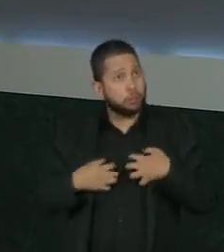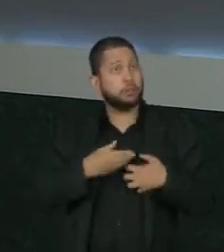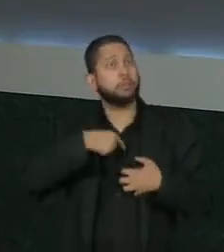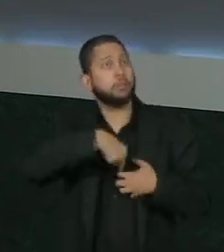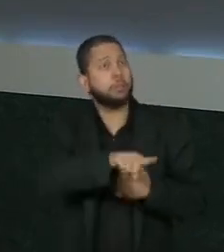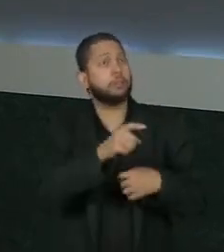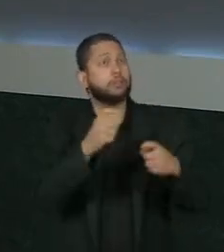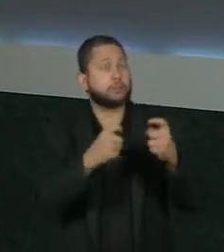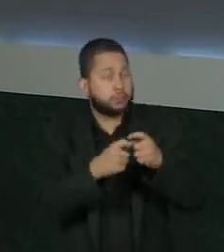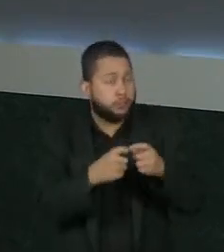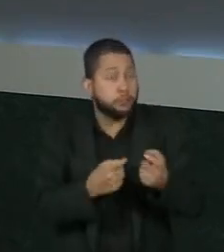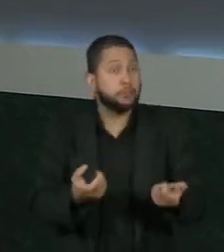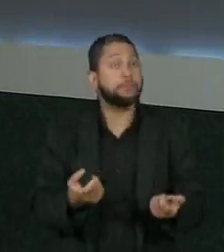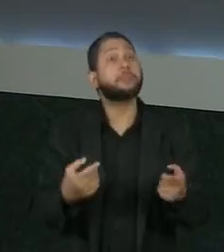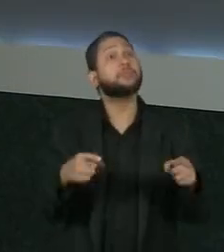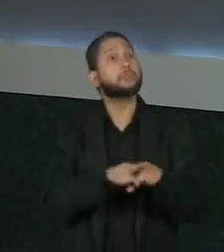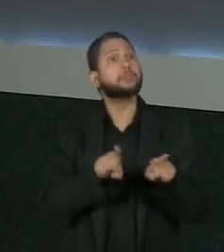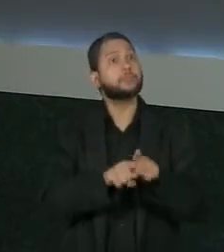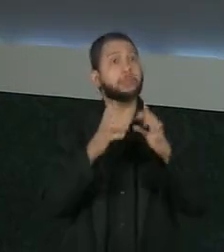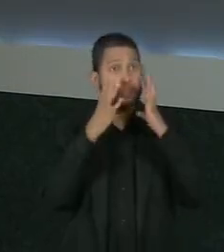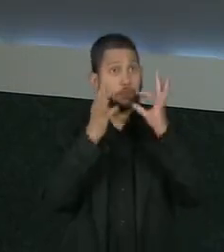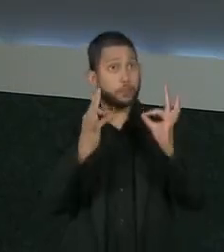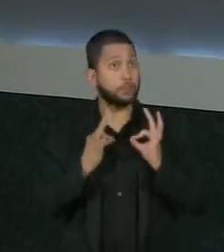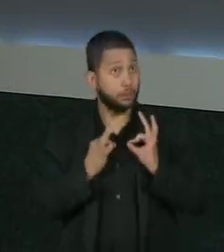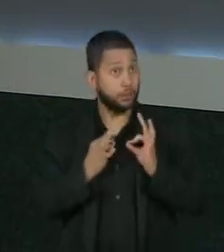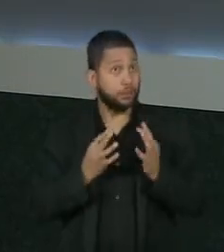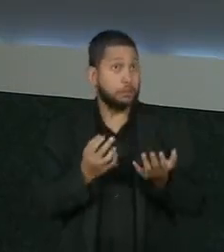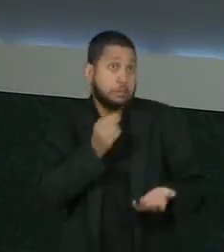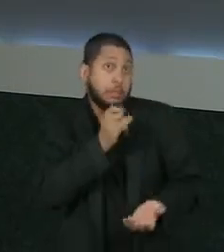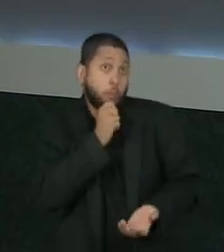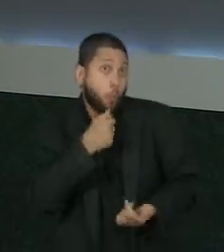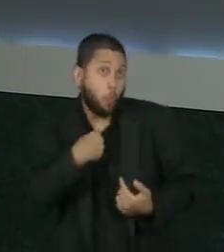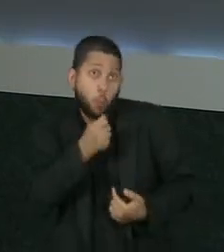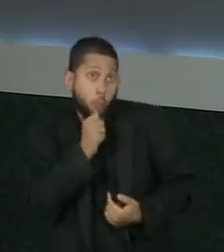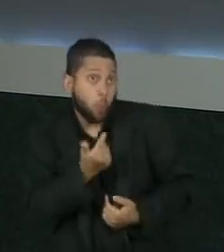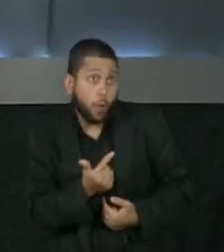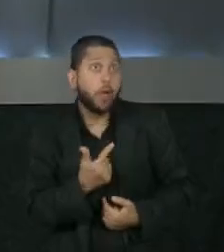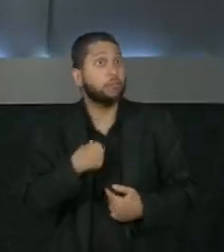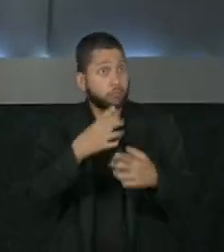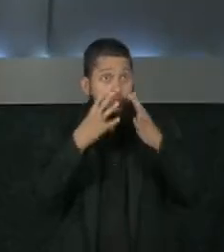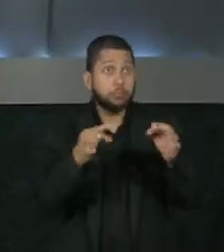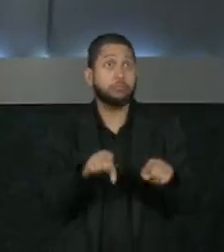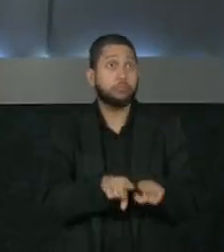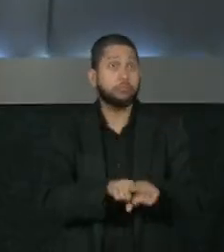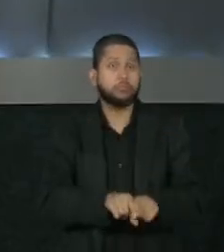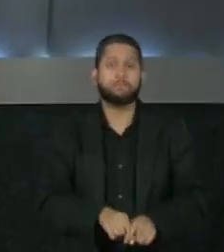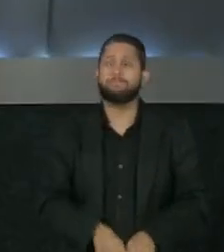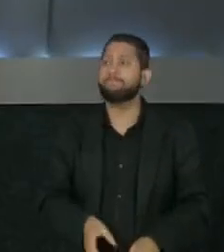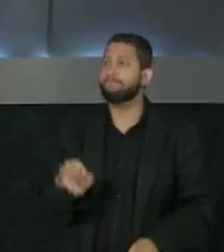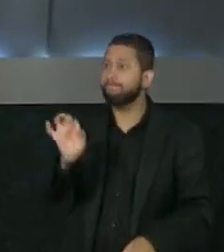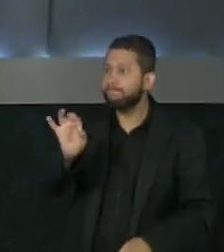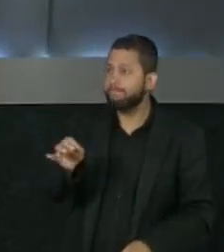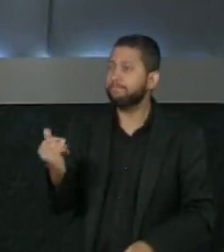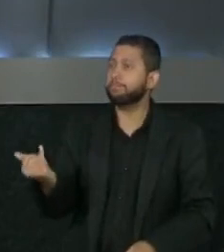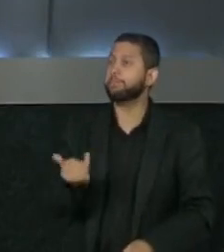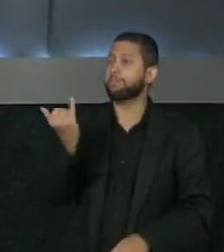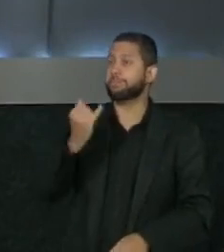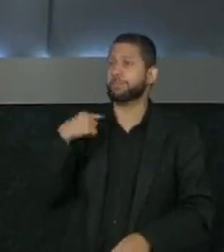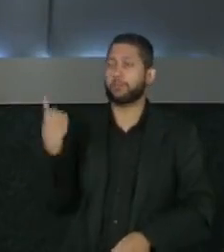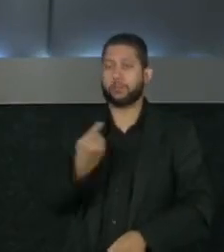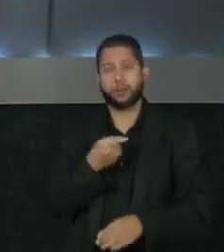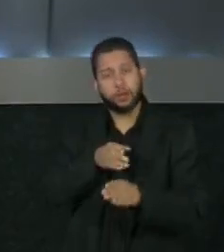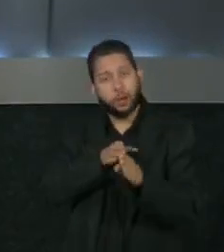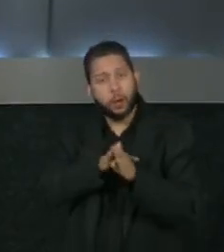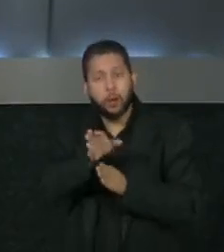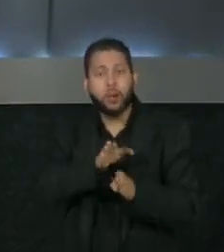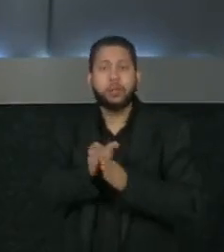que têm o problema crônico, e também ficarem atentos àqueles que ainda não manifestaram algum problema, não é isso? É muito importante, a gente tem recomendado,